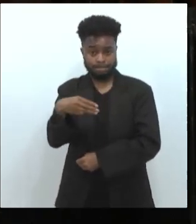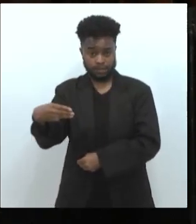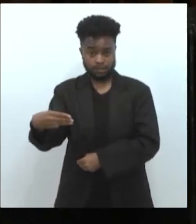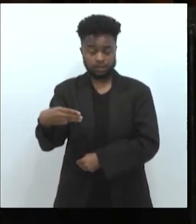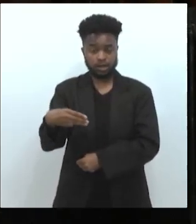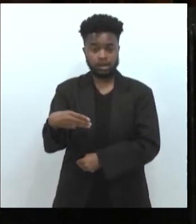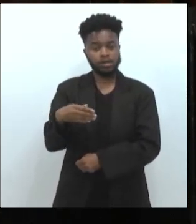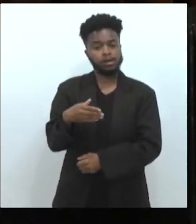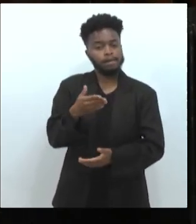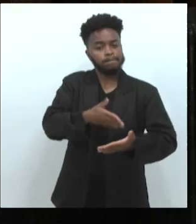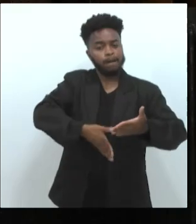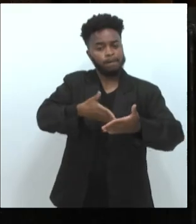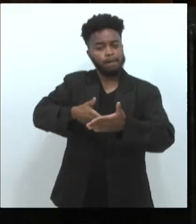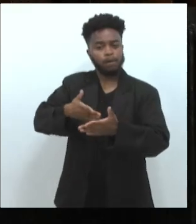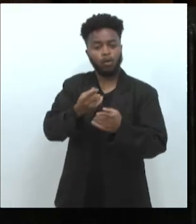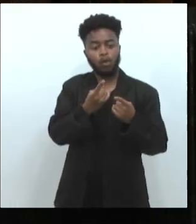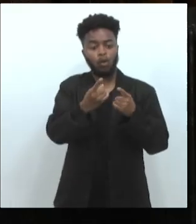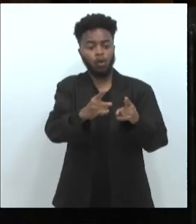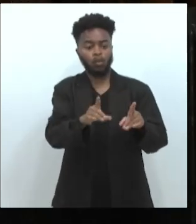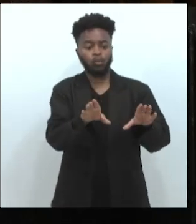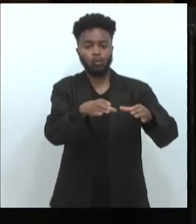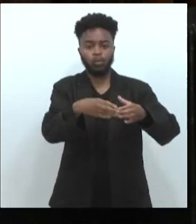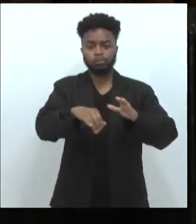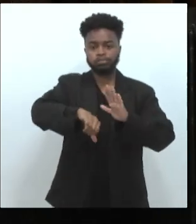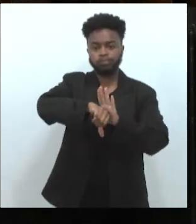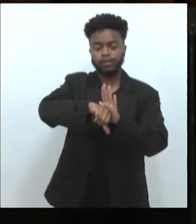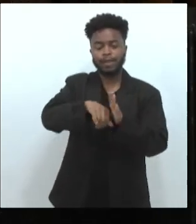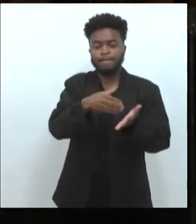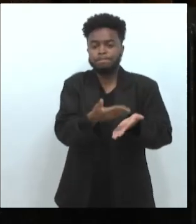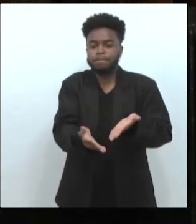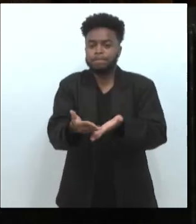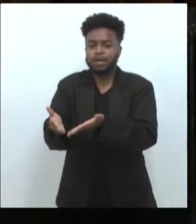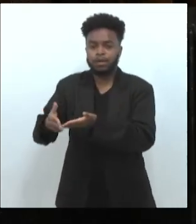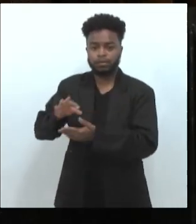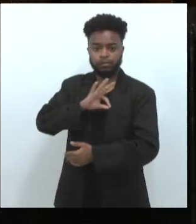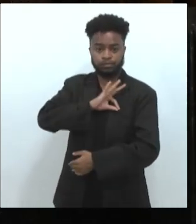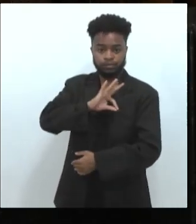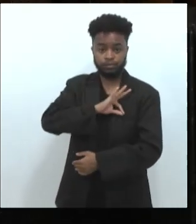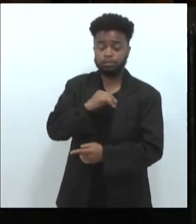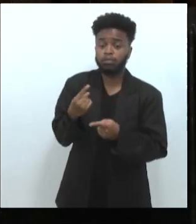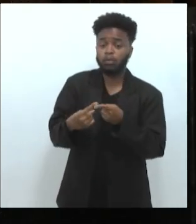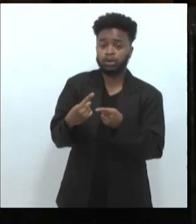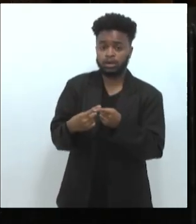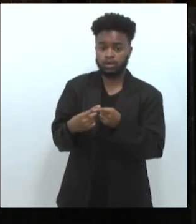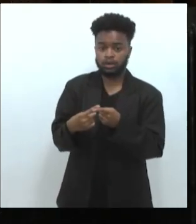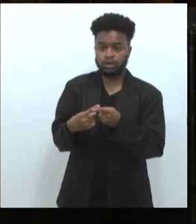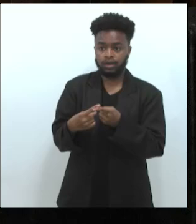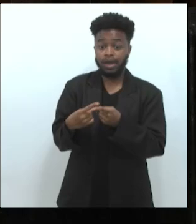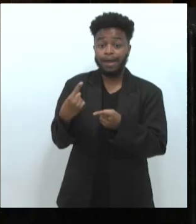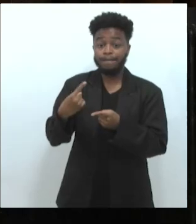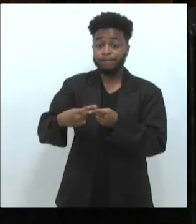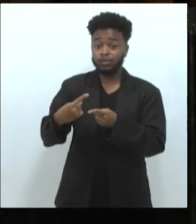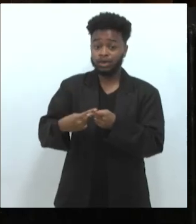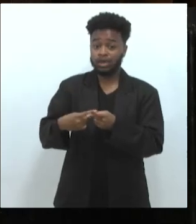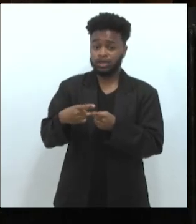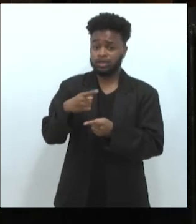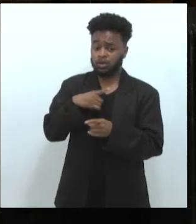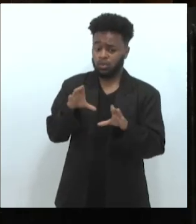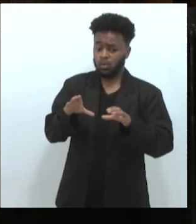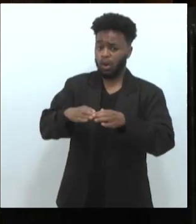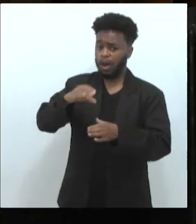enfrentando o crime organizado, perdendo policiais, porque a firma está